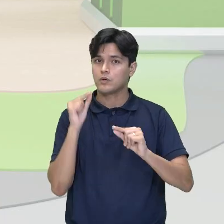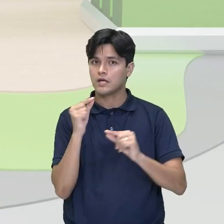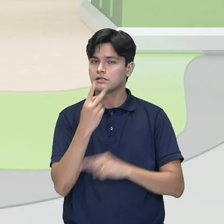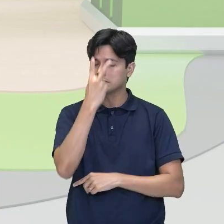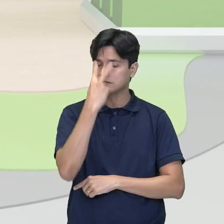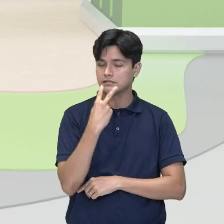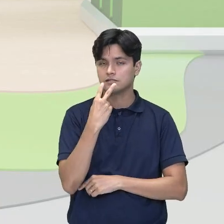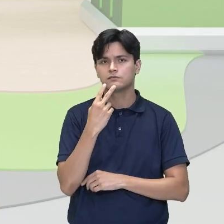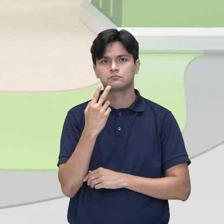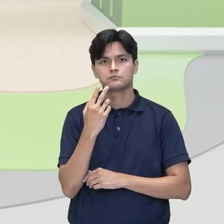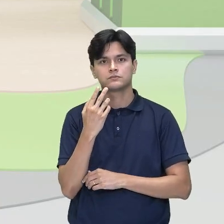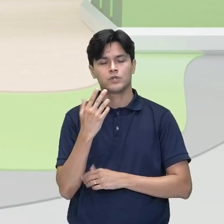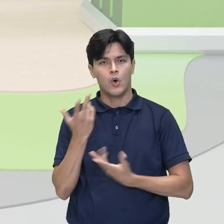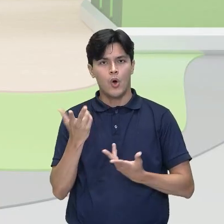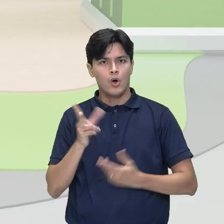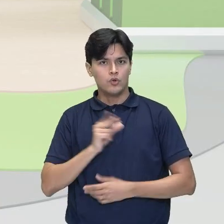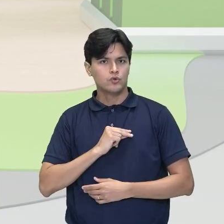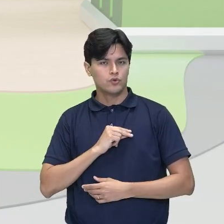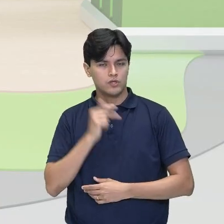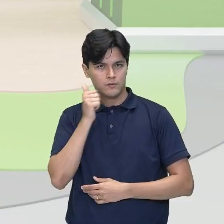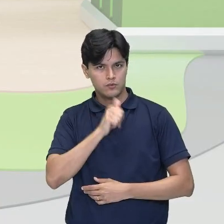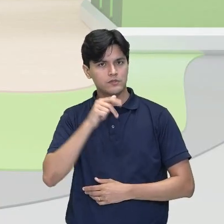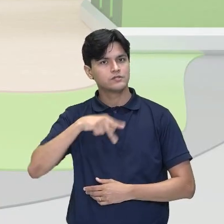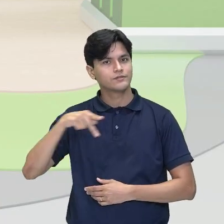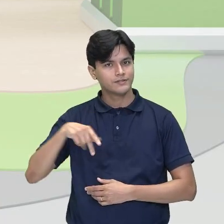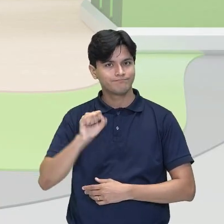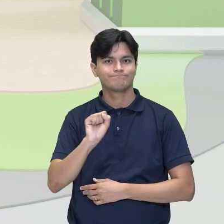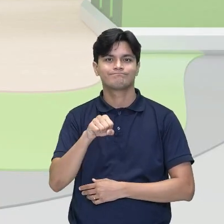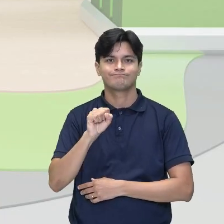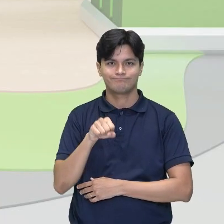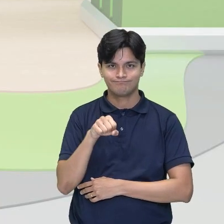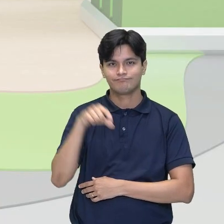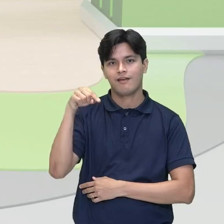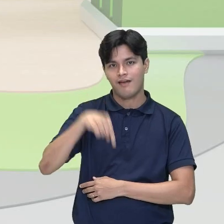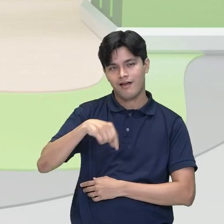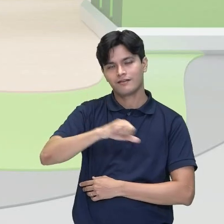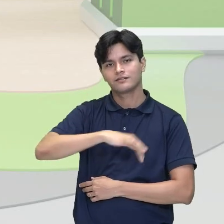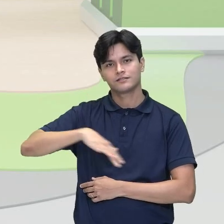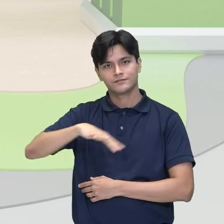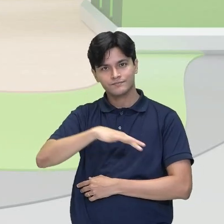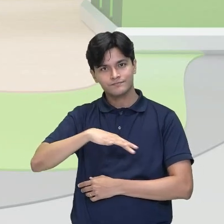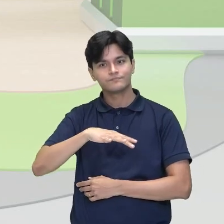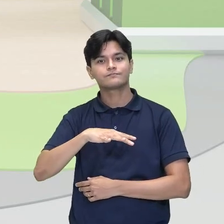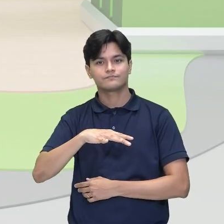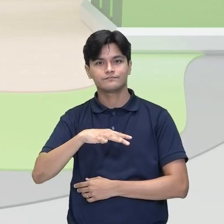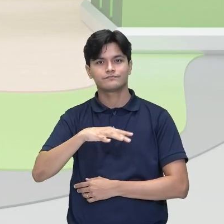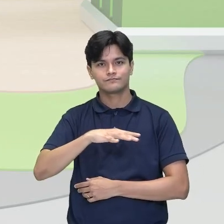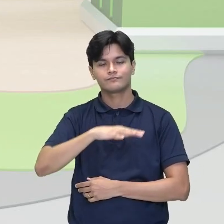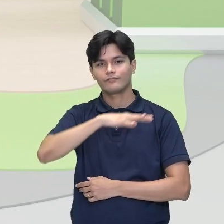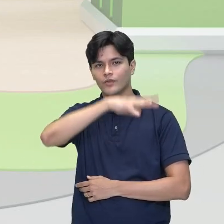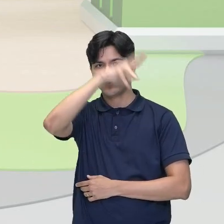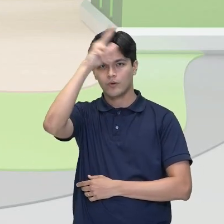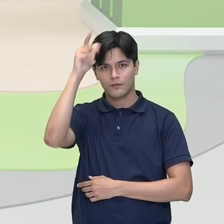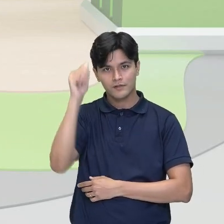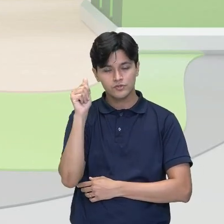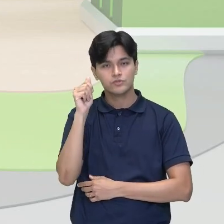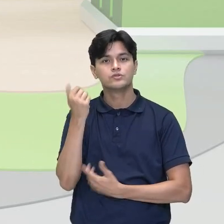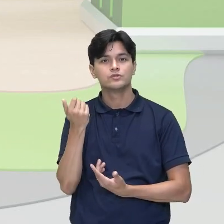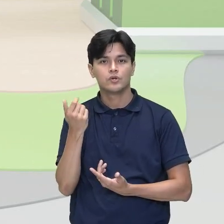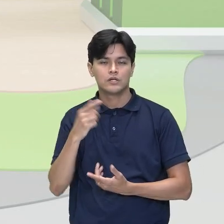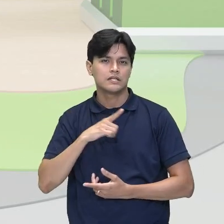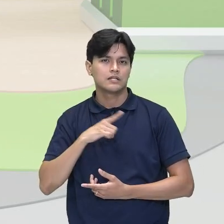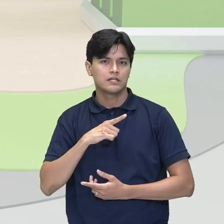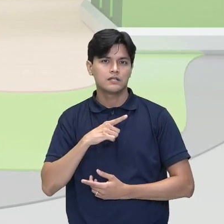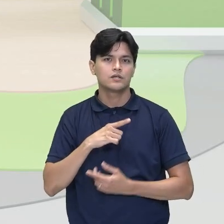nossa região, tanto a questão da catarata, quanto a questão do pterígio, né? Nós temos